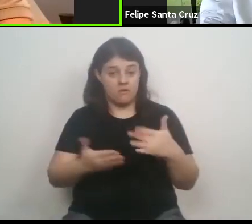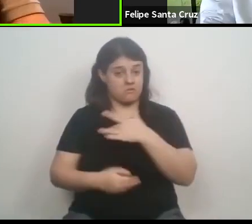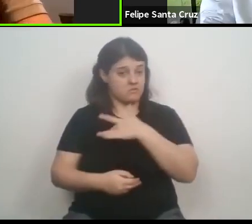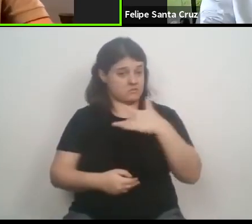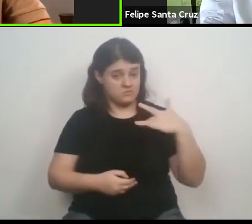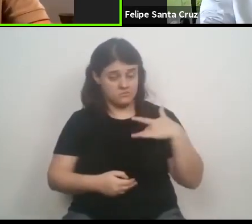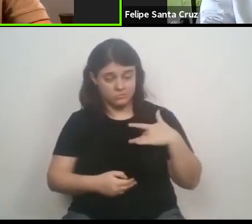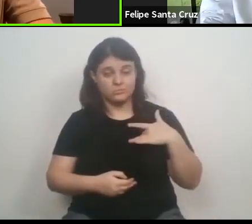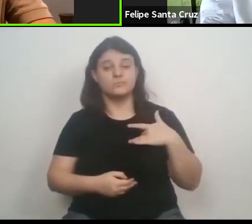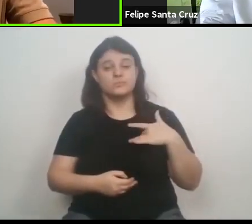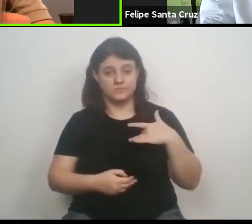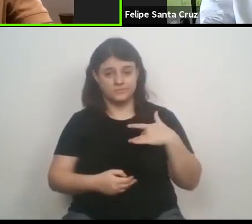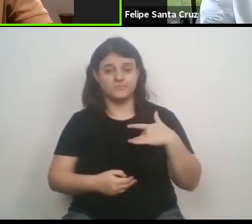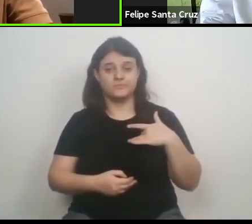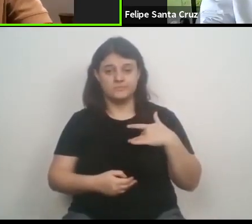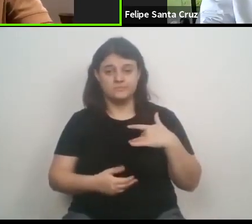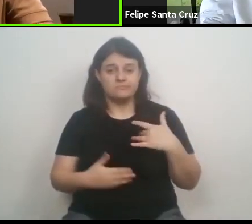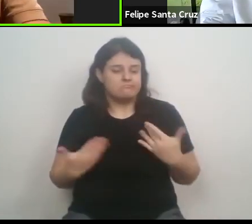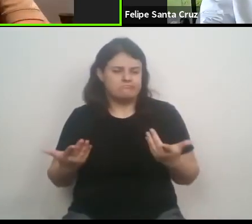saúde,